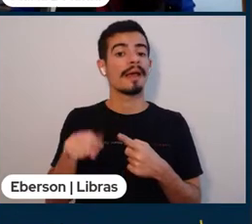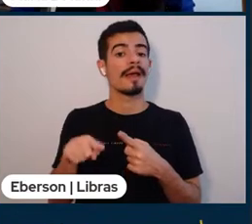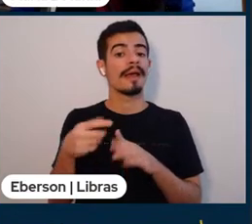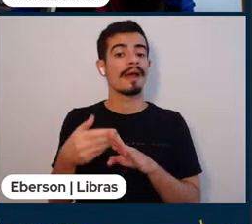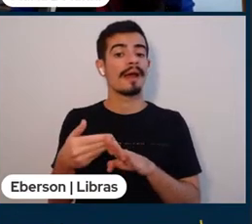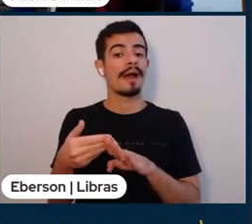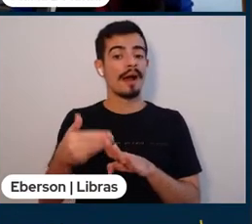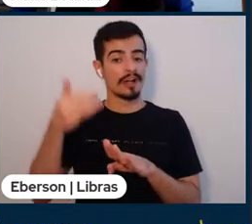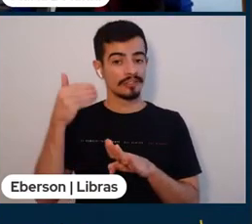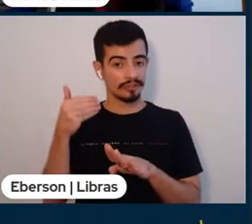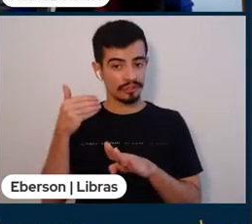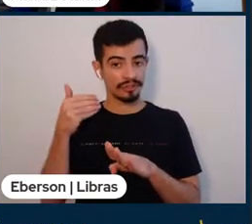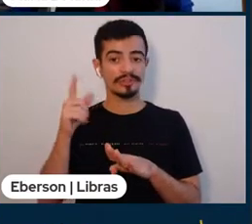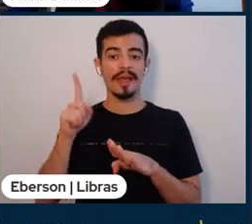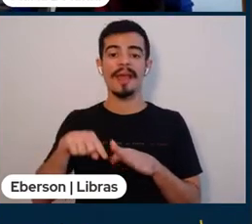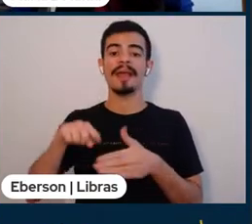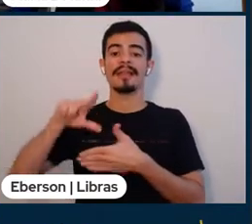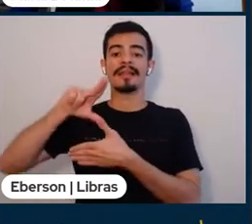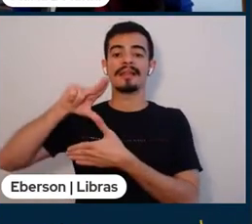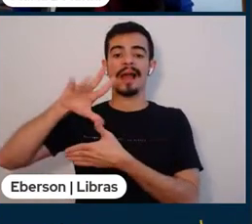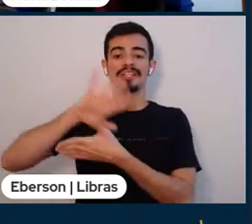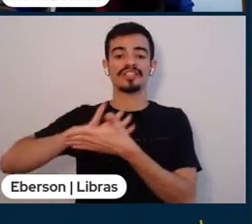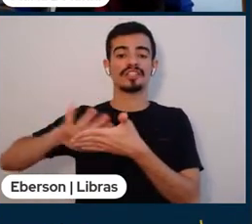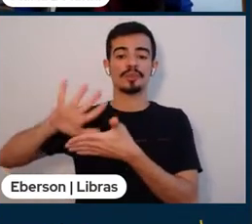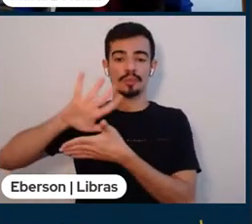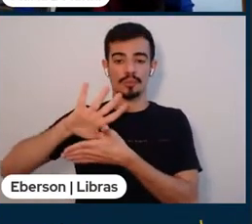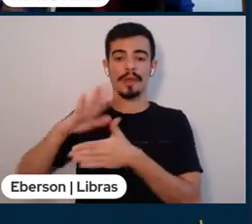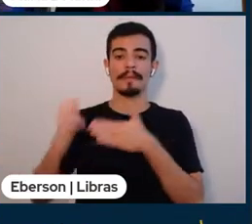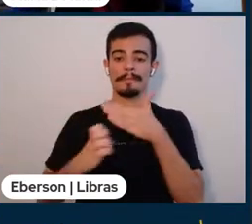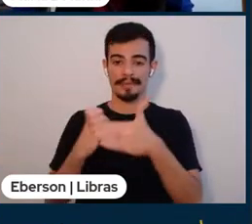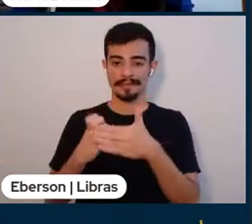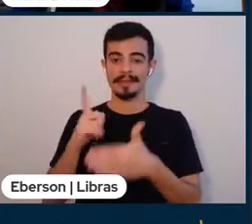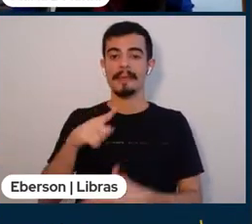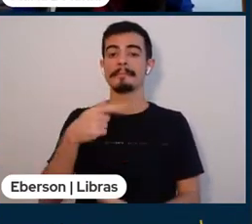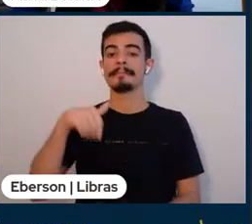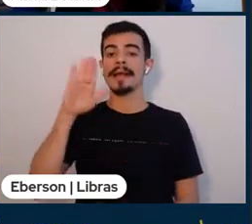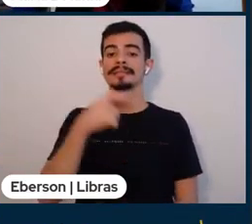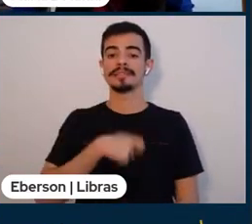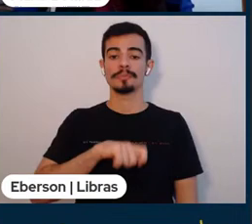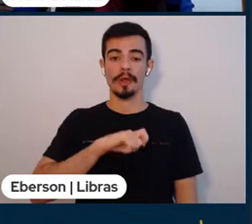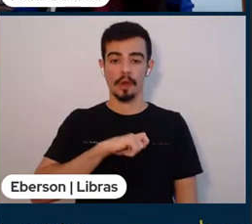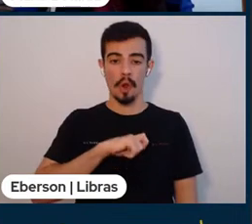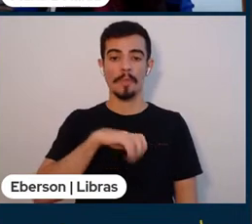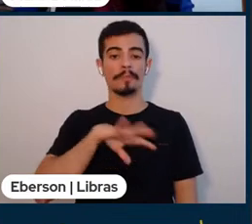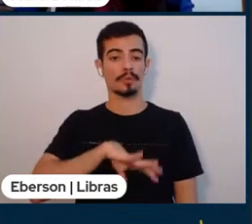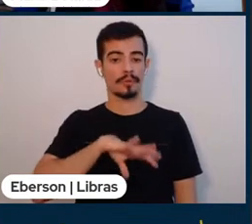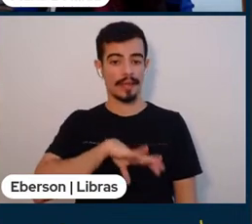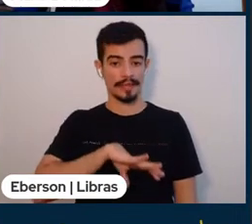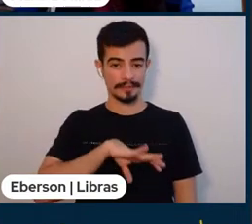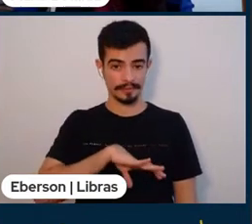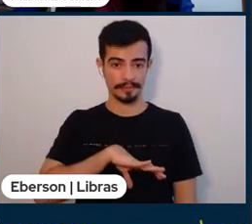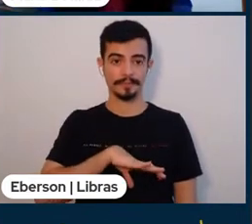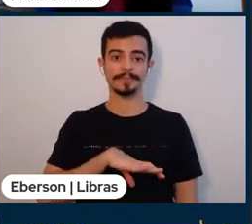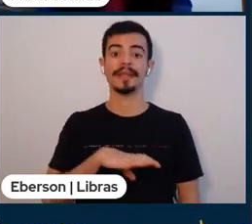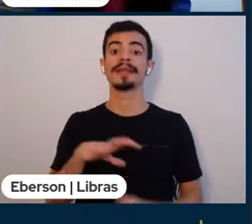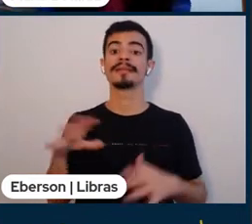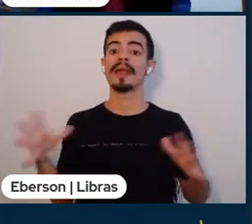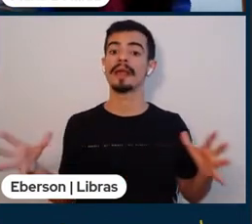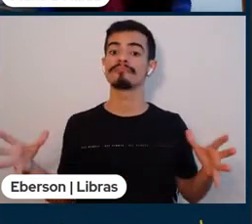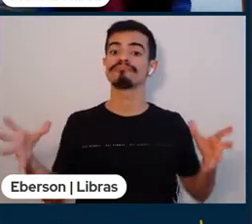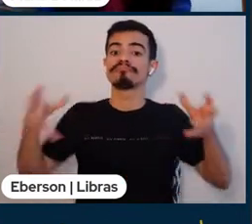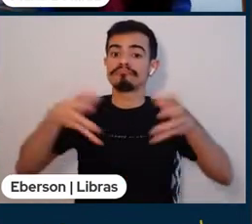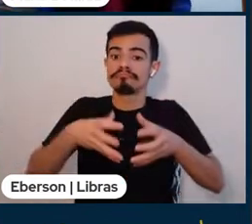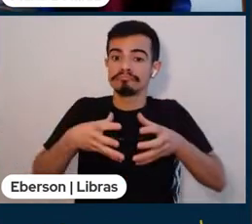era só Latinoamérica, então era em espanhol e português. E daí quando a gente foi incorporado e virou a Cinti,